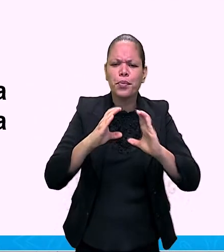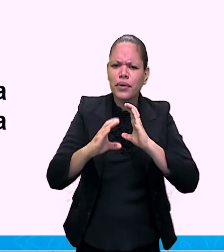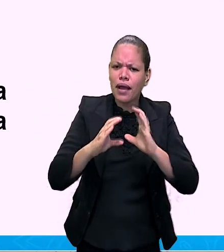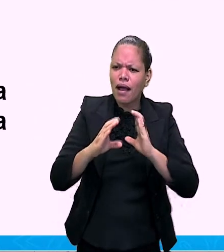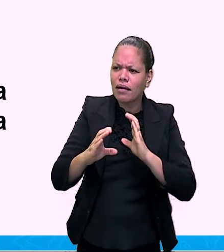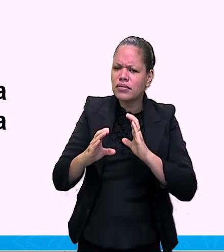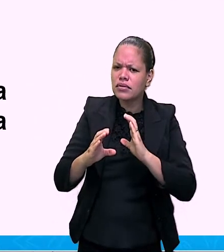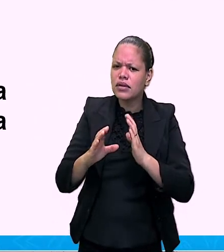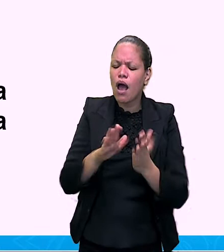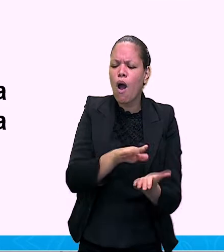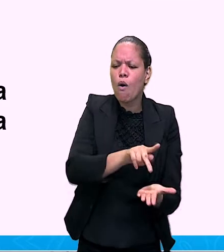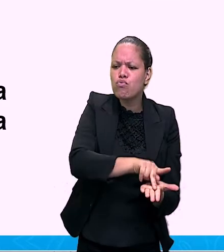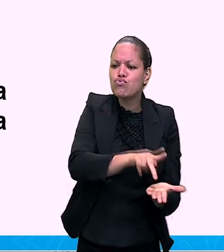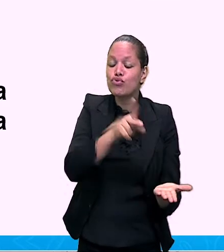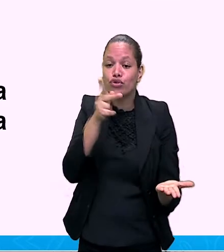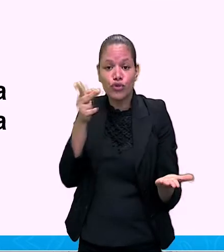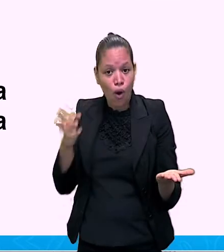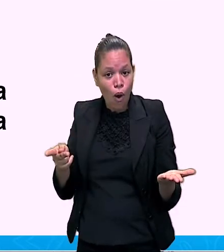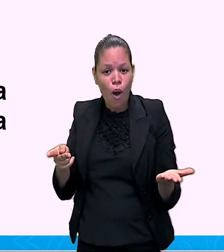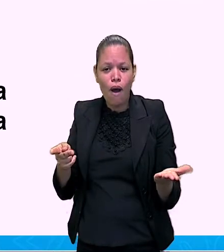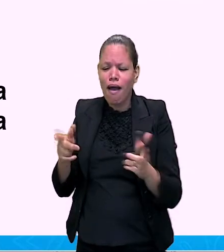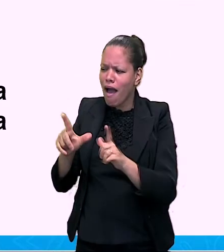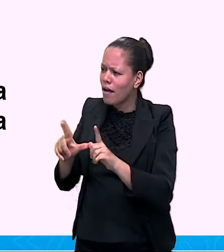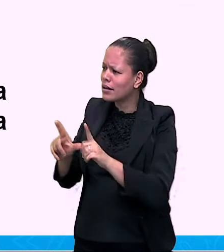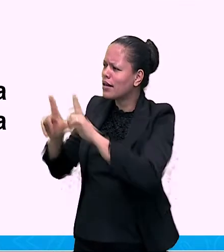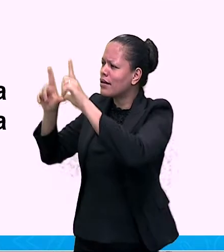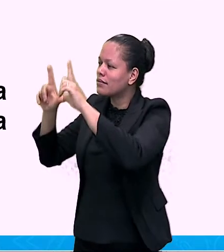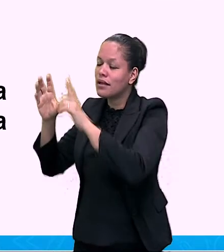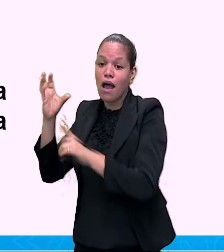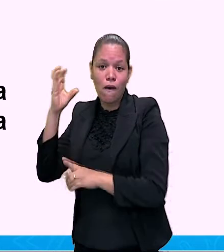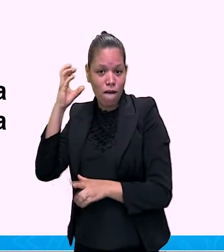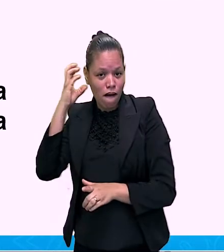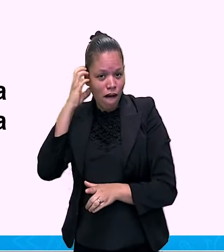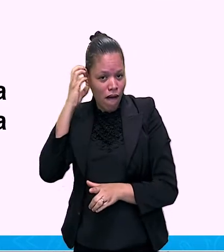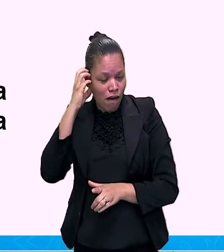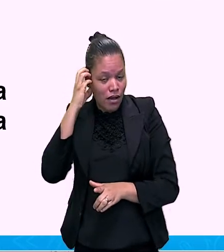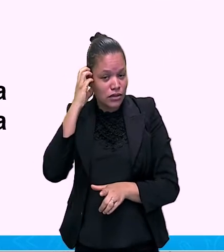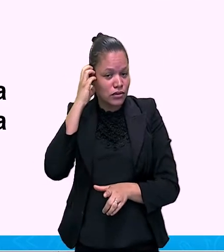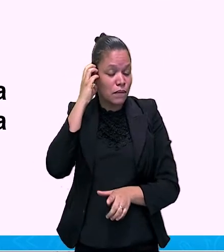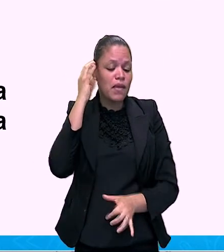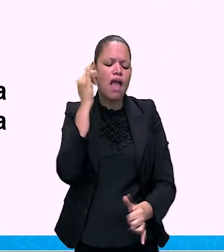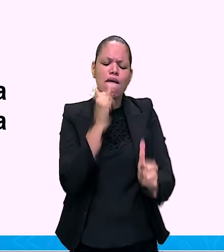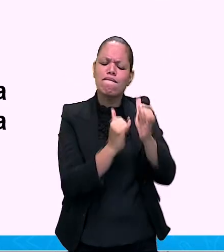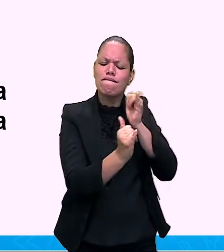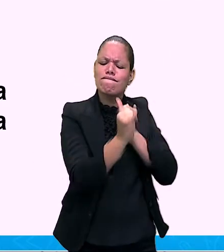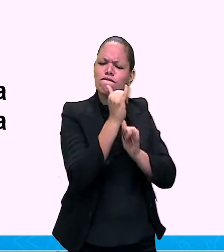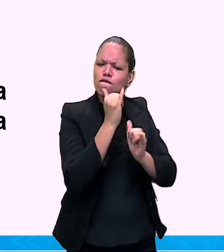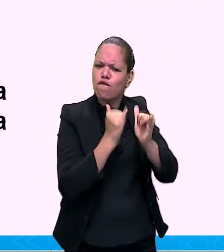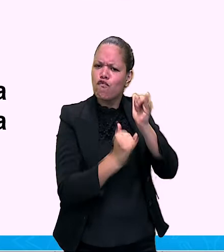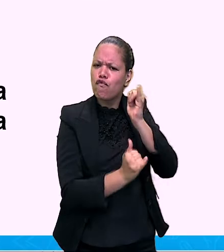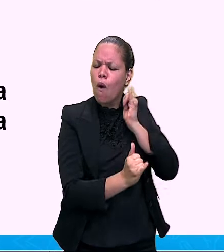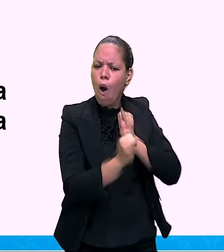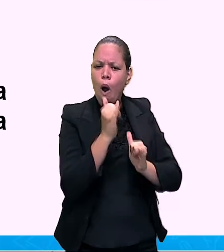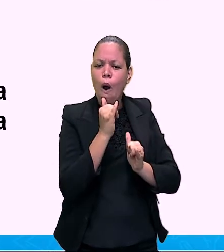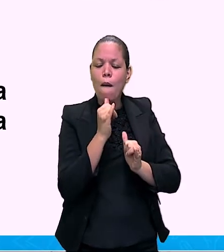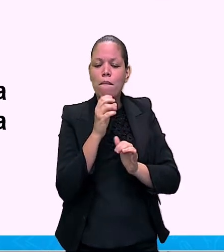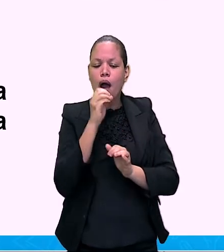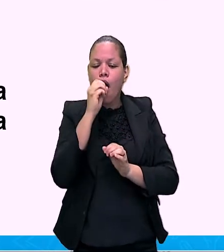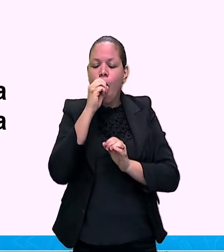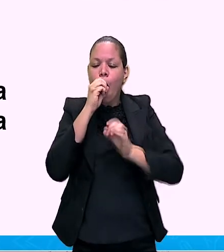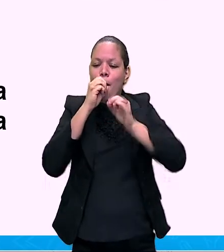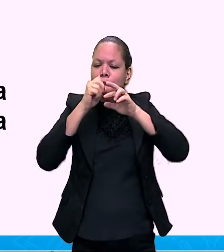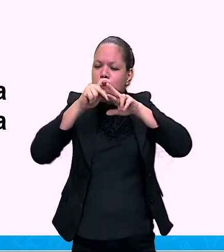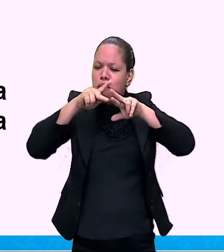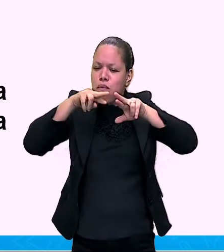o intuito de informar, ao mesmo tempo que prever criar uma opinião nos leitores.